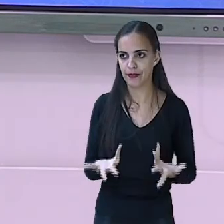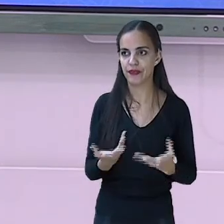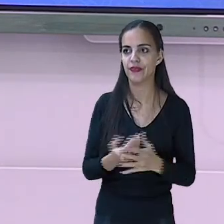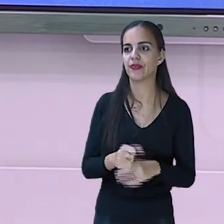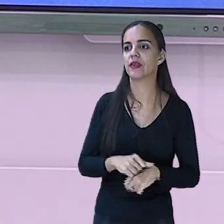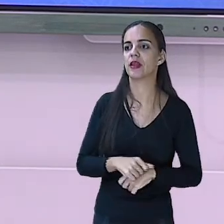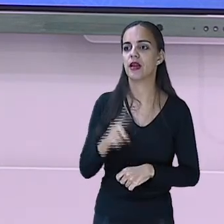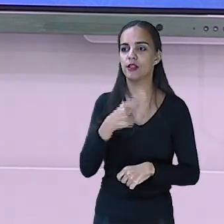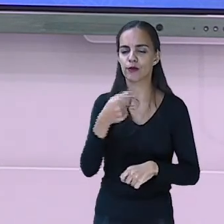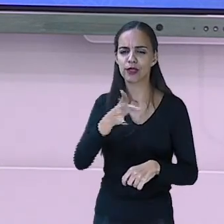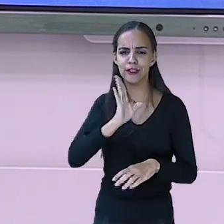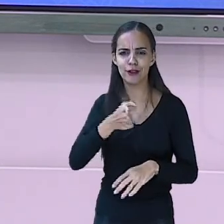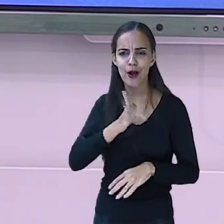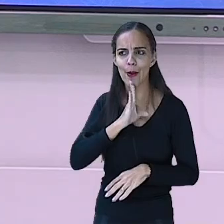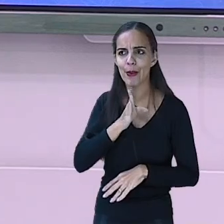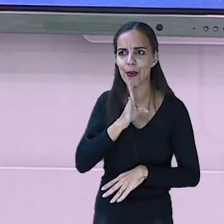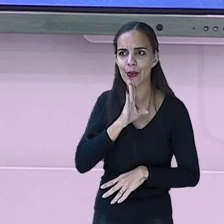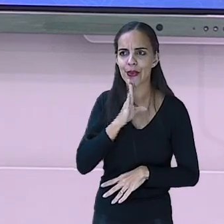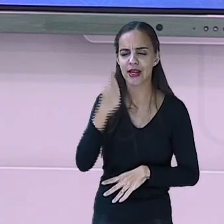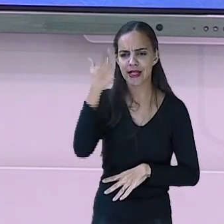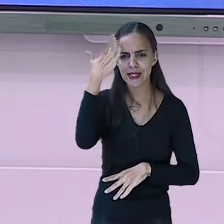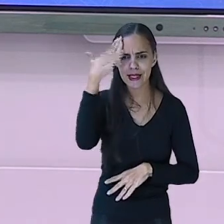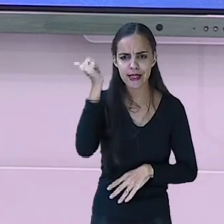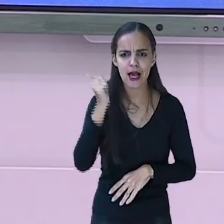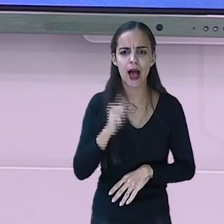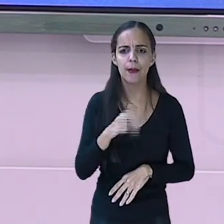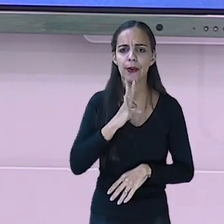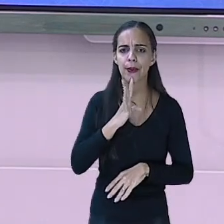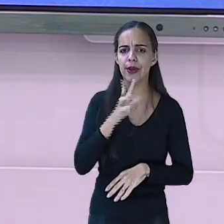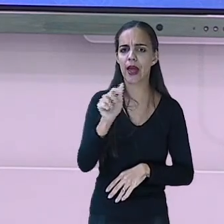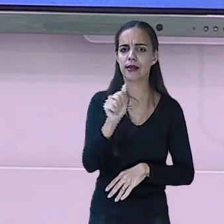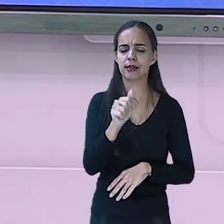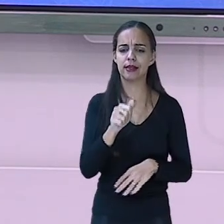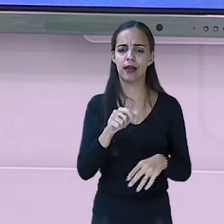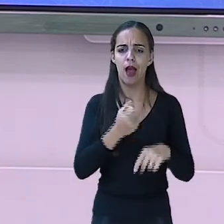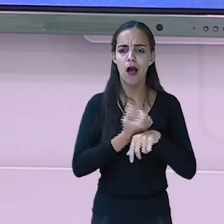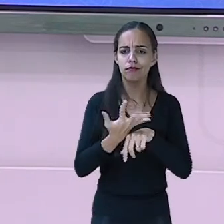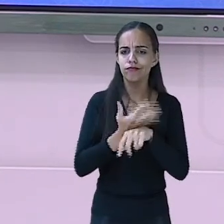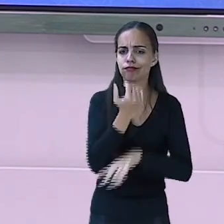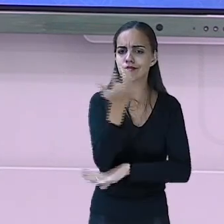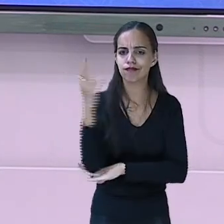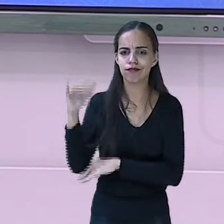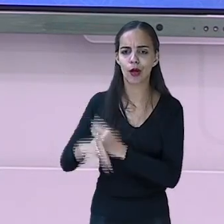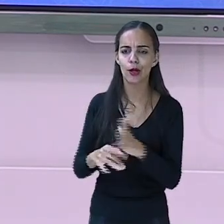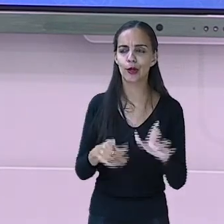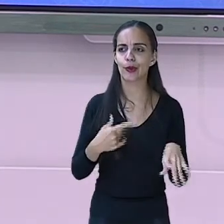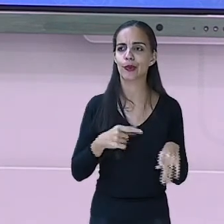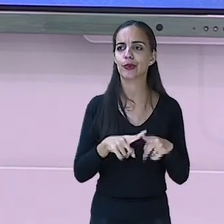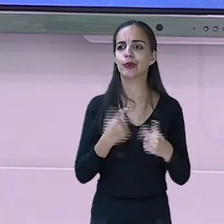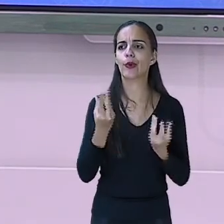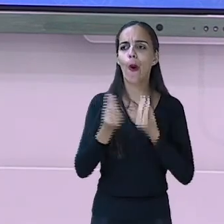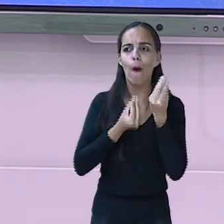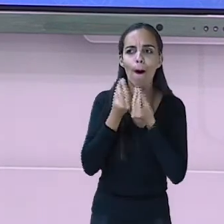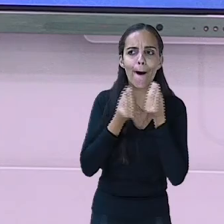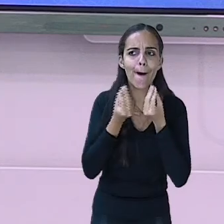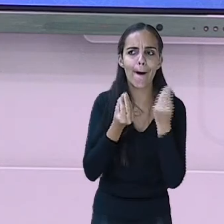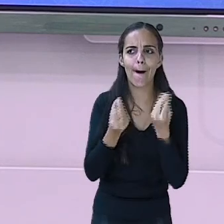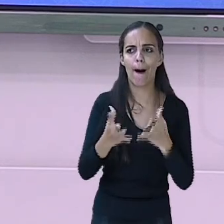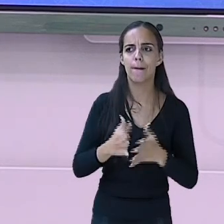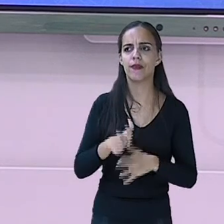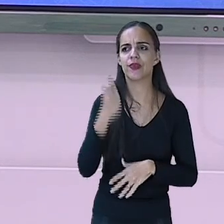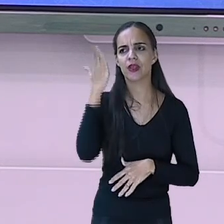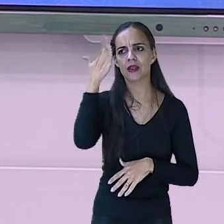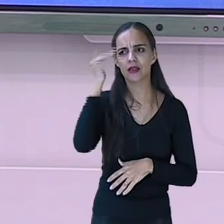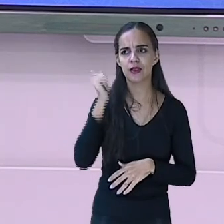você que conhece a agricultura, você que tem este gosto aí em plantar, você